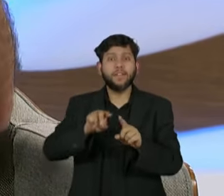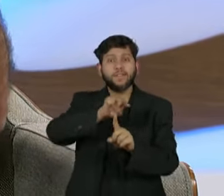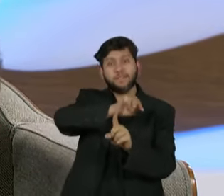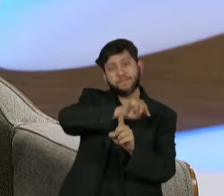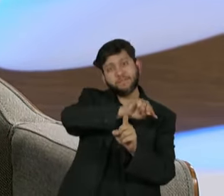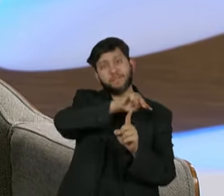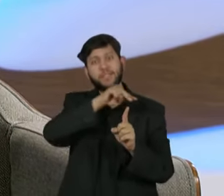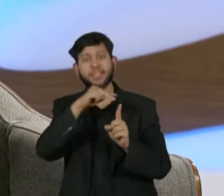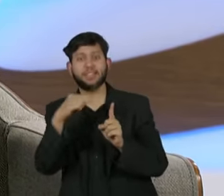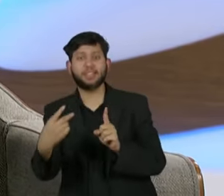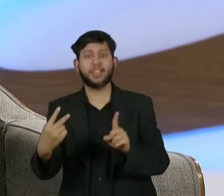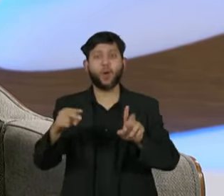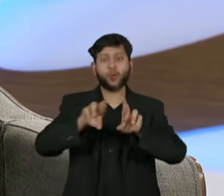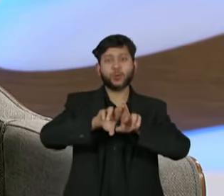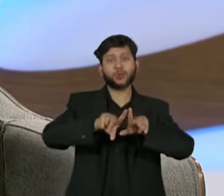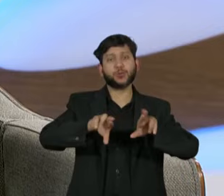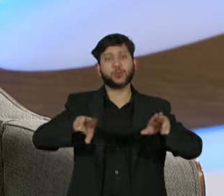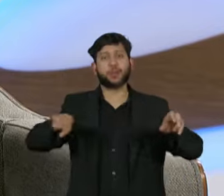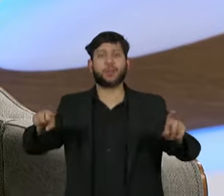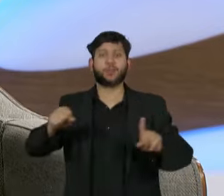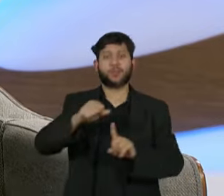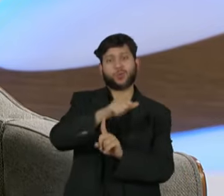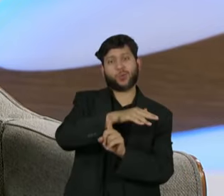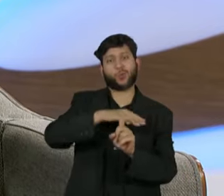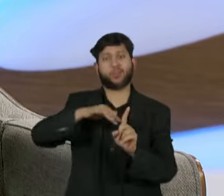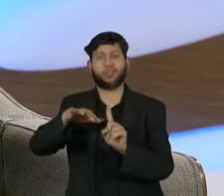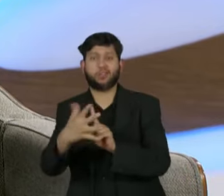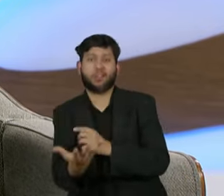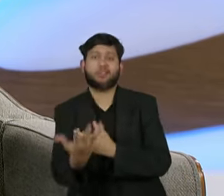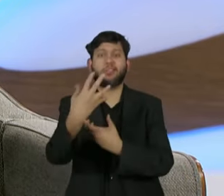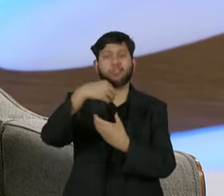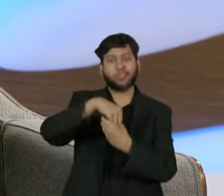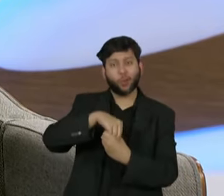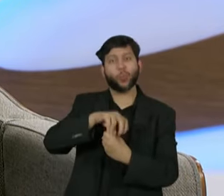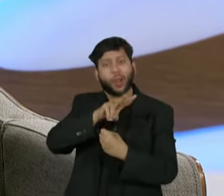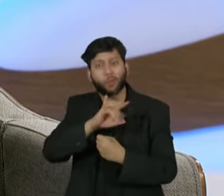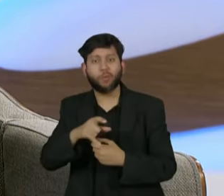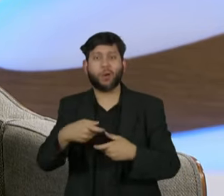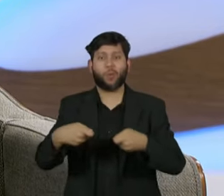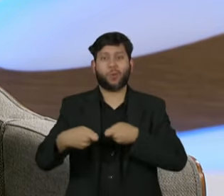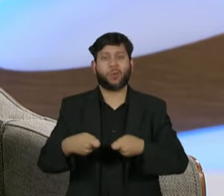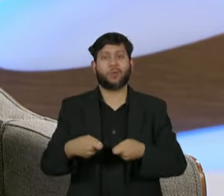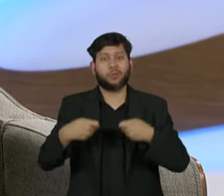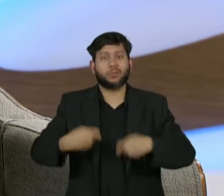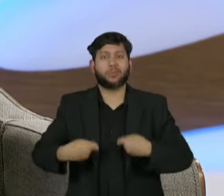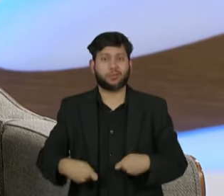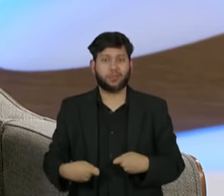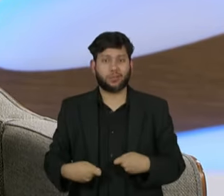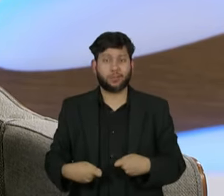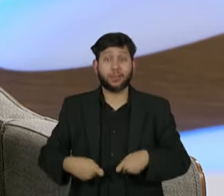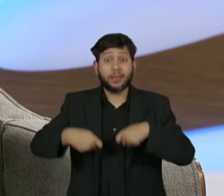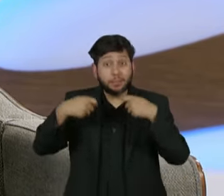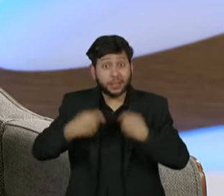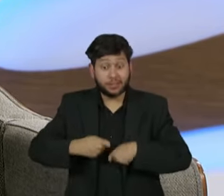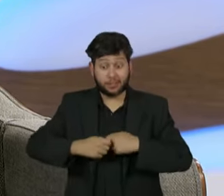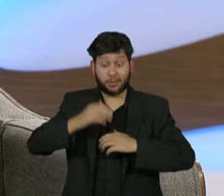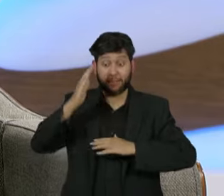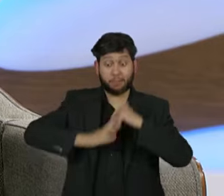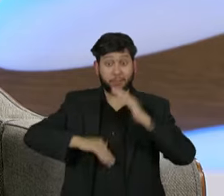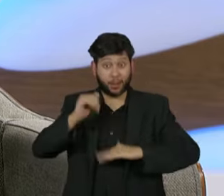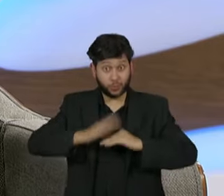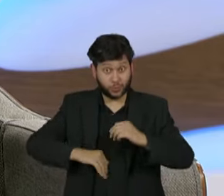da diversidade social no que ele vai regular no que ele vai fazer e ele devia ser prático